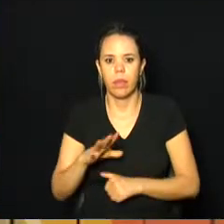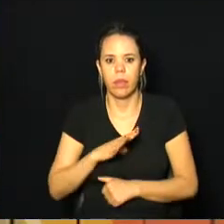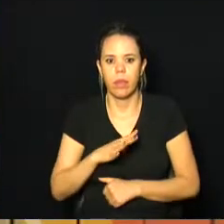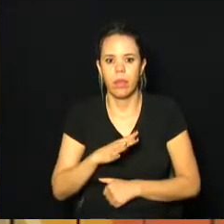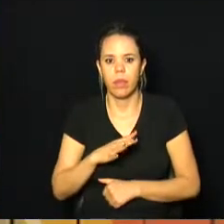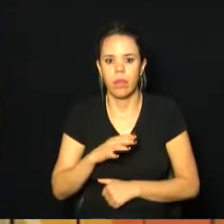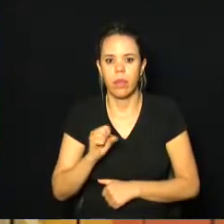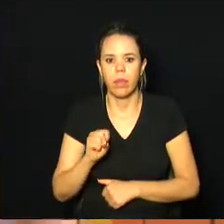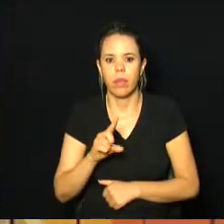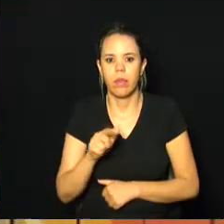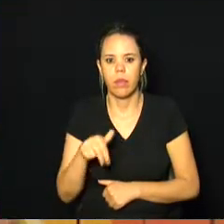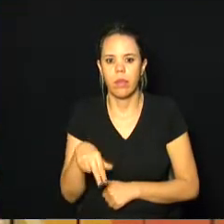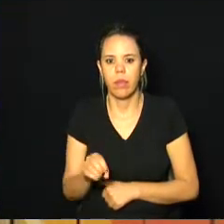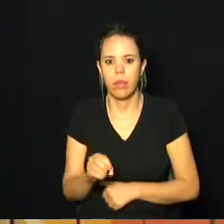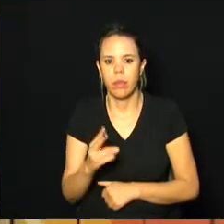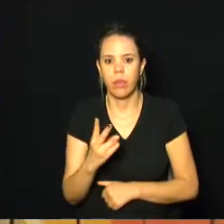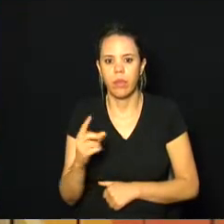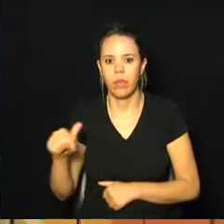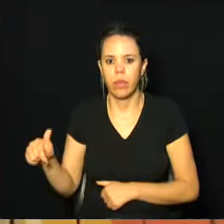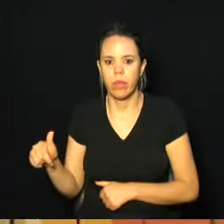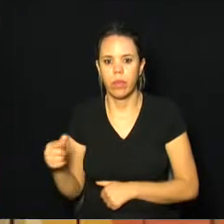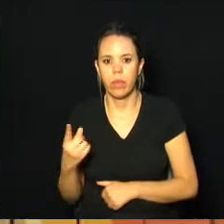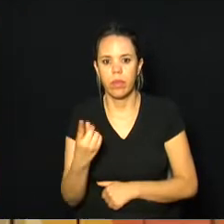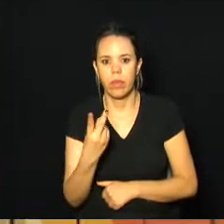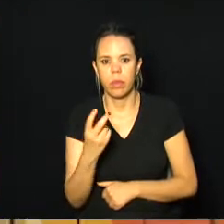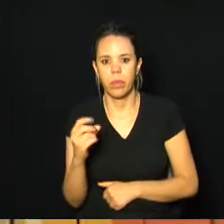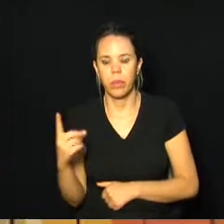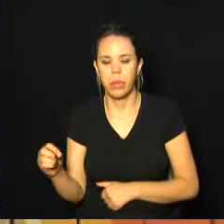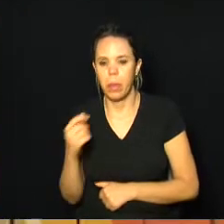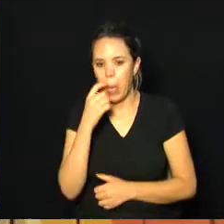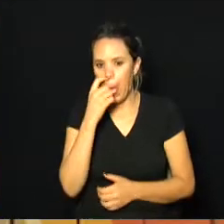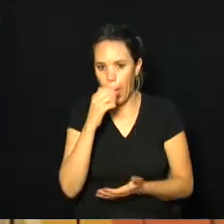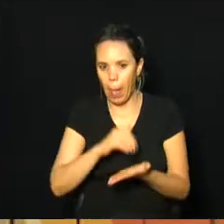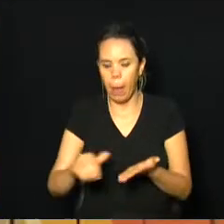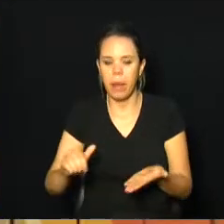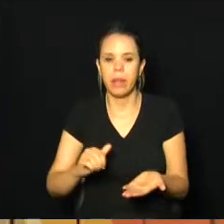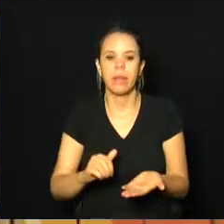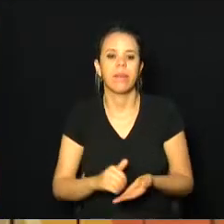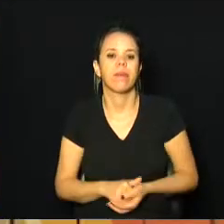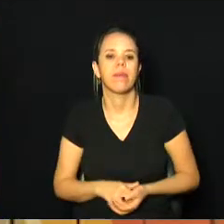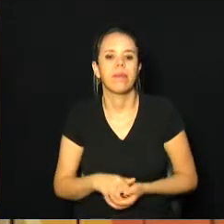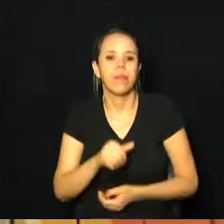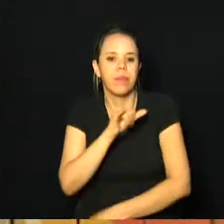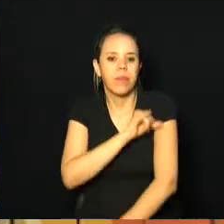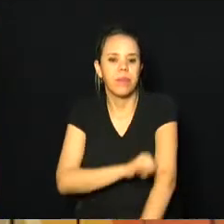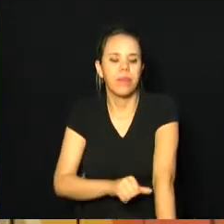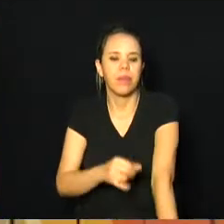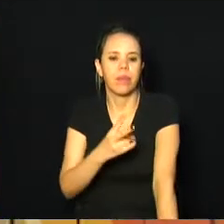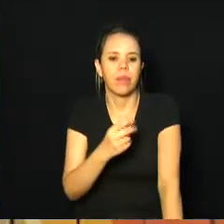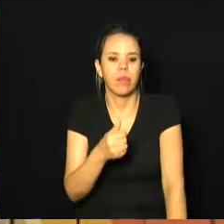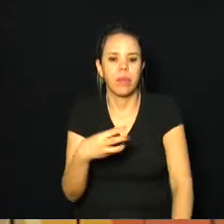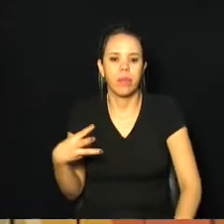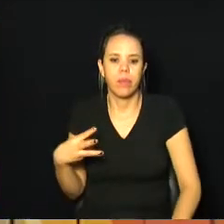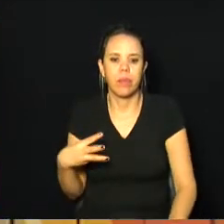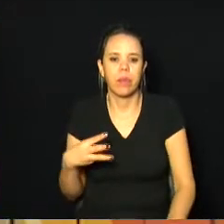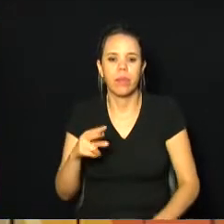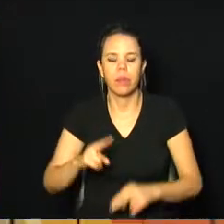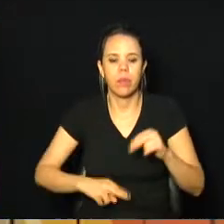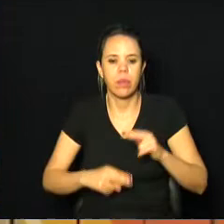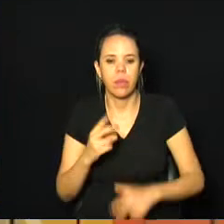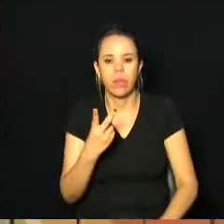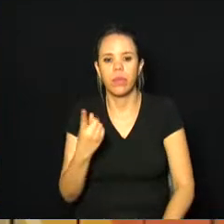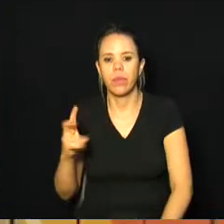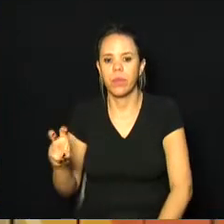de Suzano de 2007 a 2010, secretário de Esportes em Campos no Rio de Janeiro de 2013 a junho de